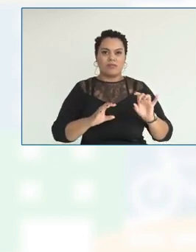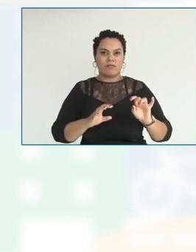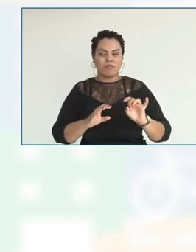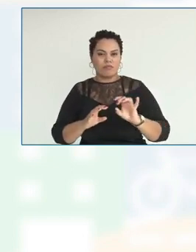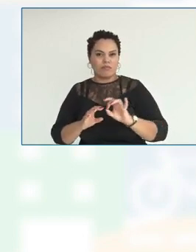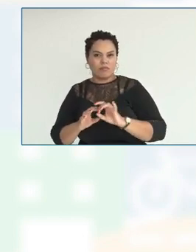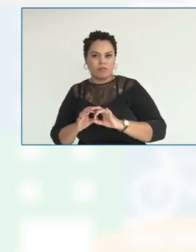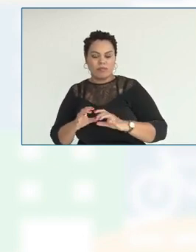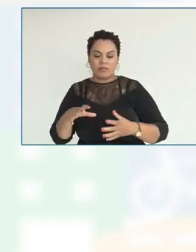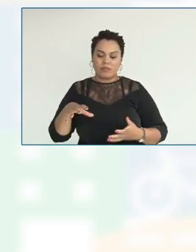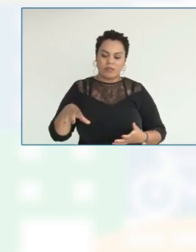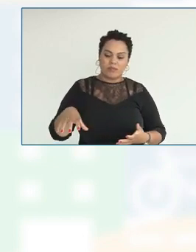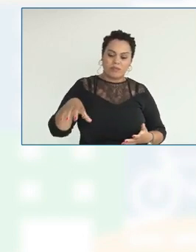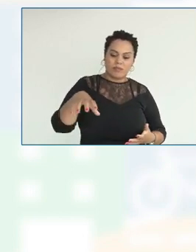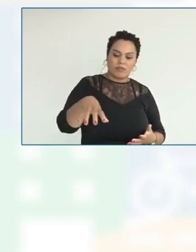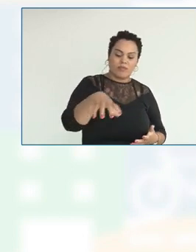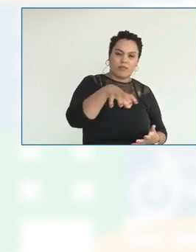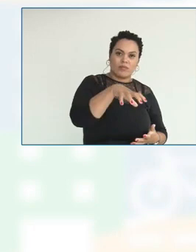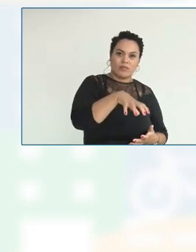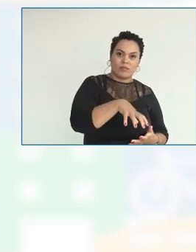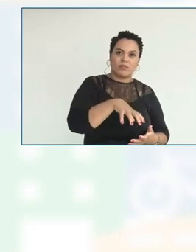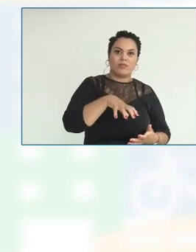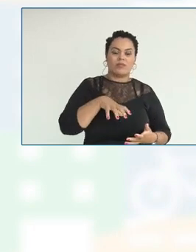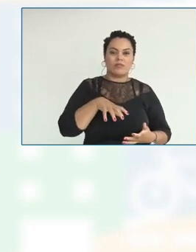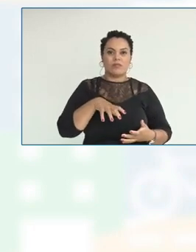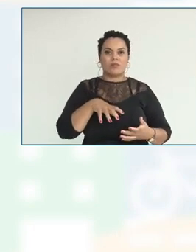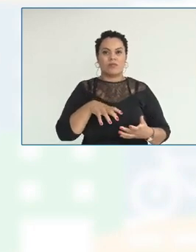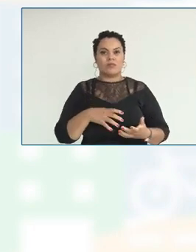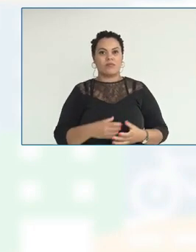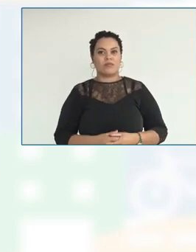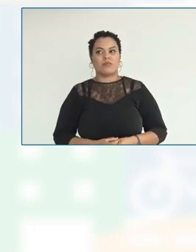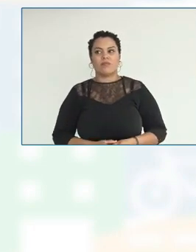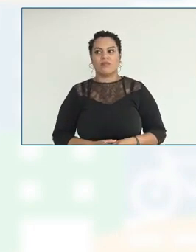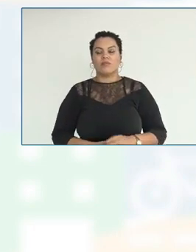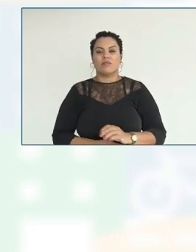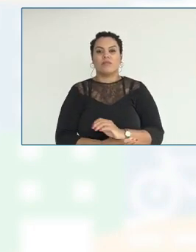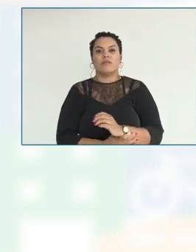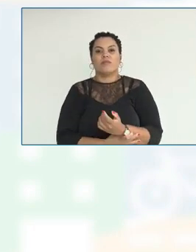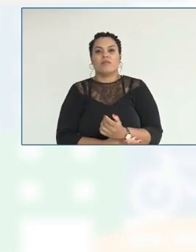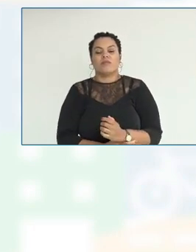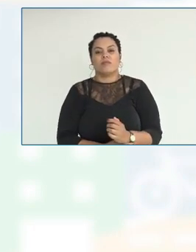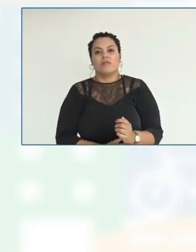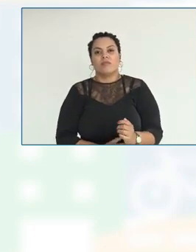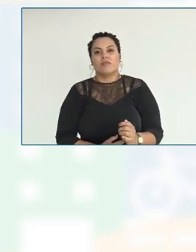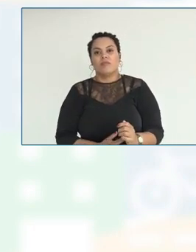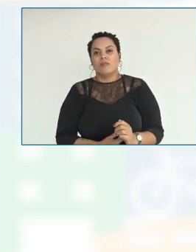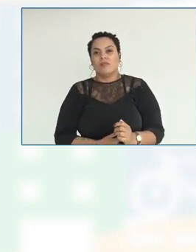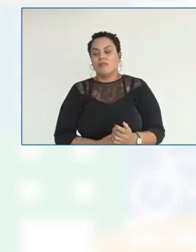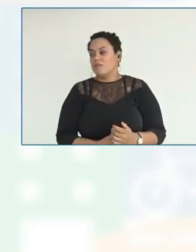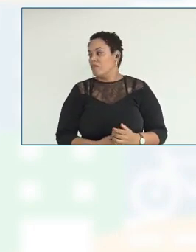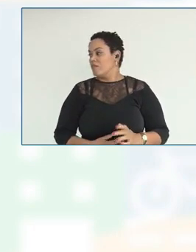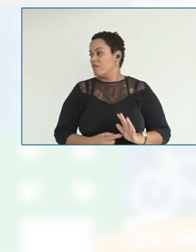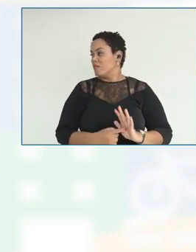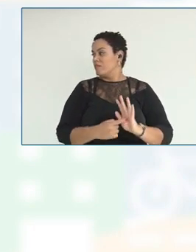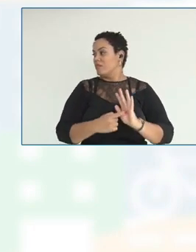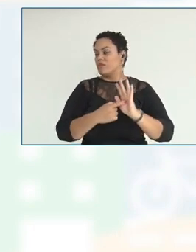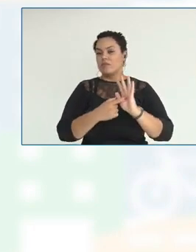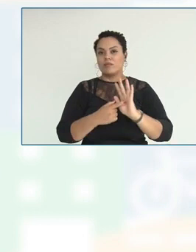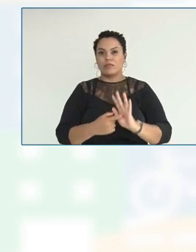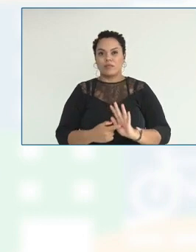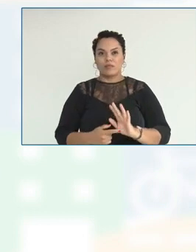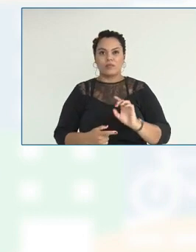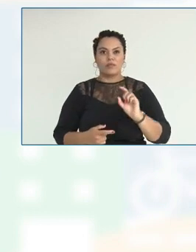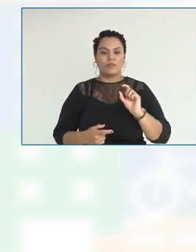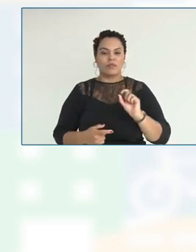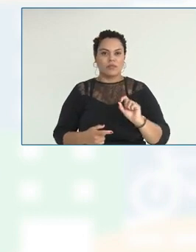cada setor na sua área de competência. Bom, aqui a gente mostra para vocês o desenho do